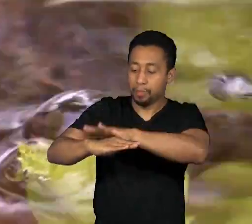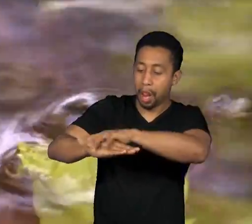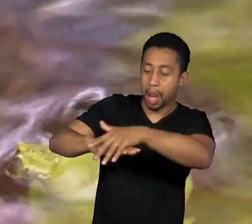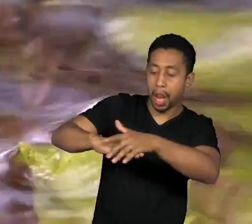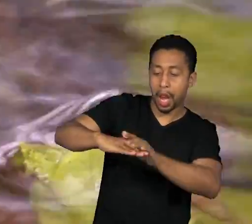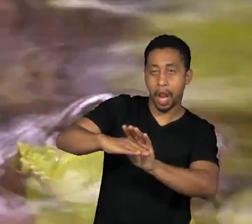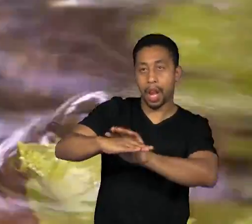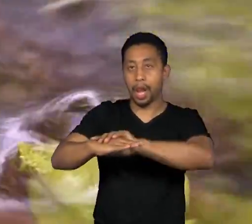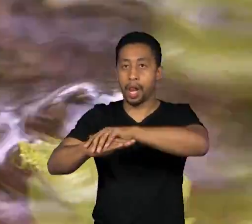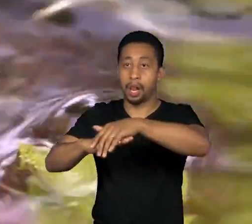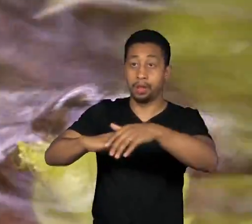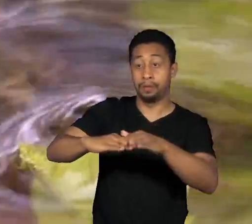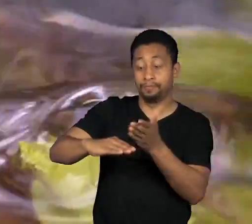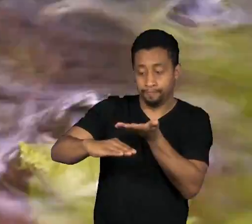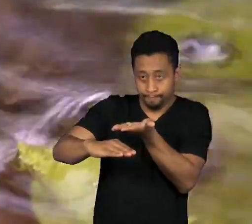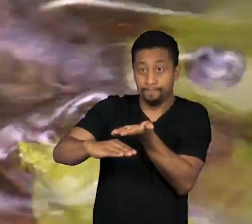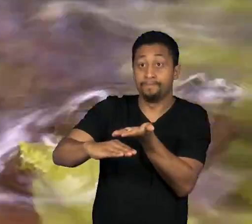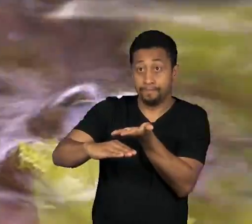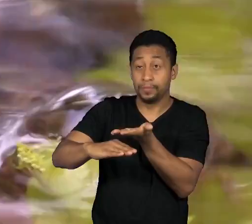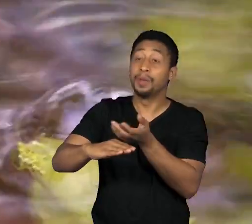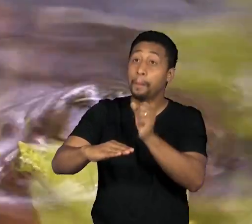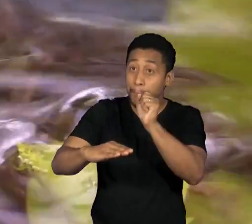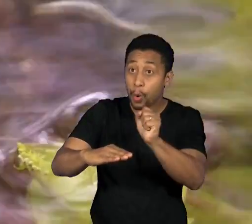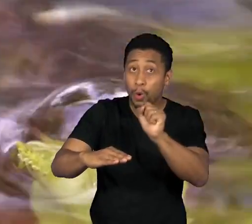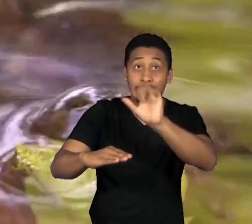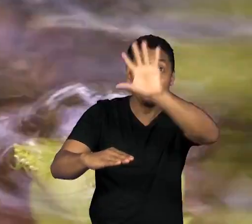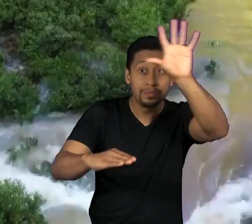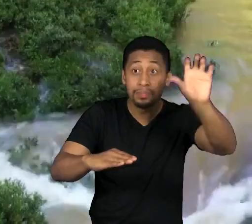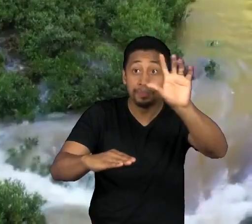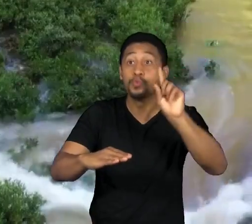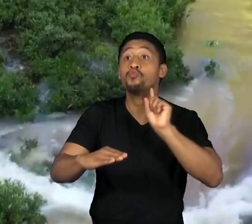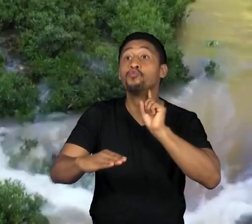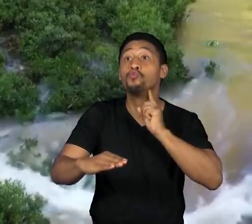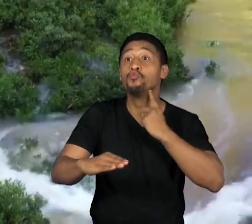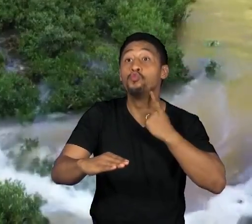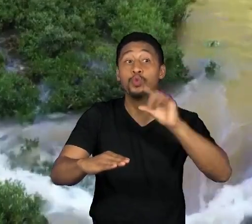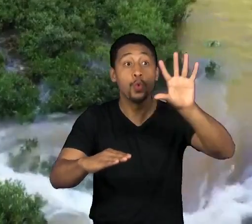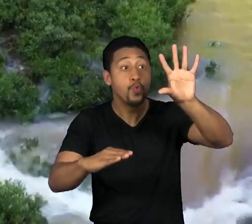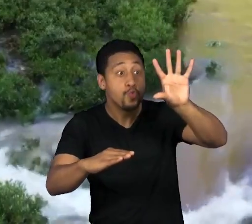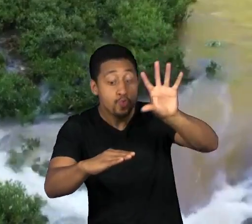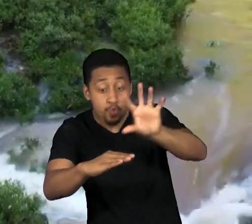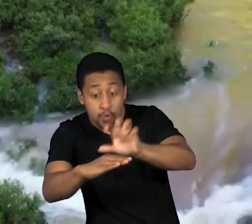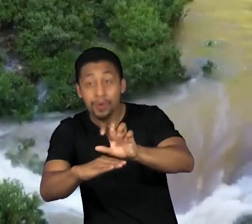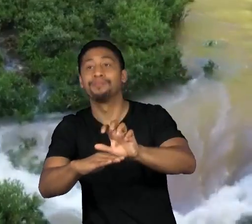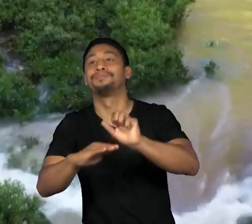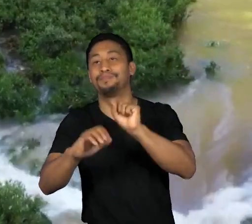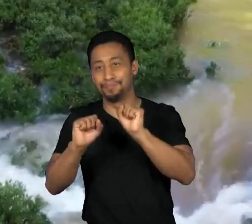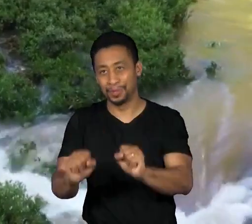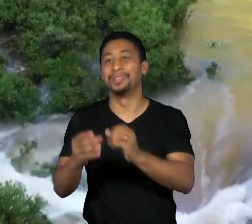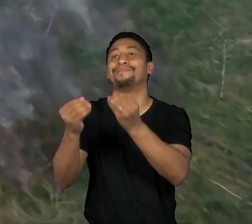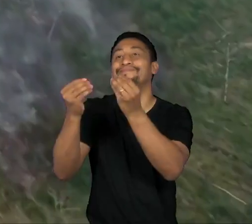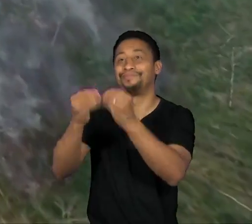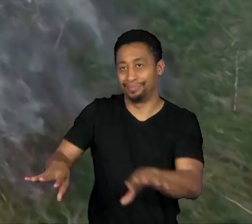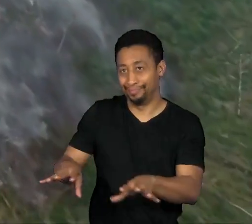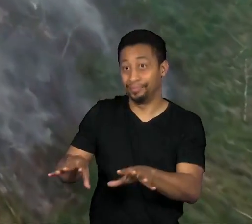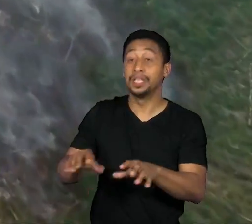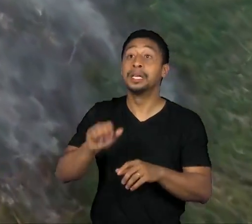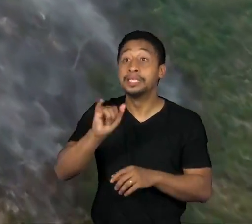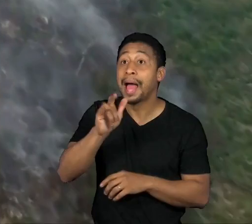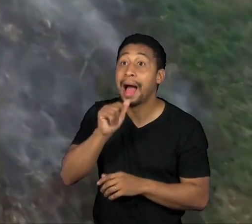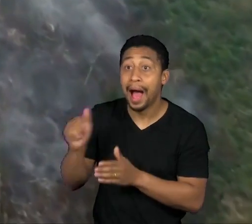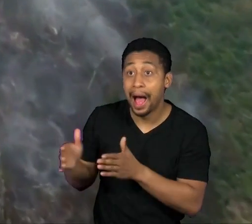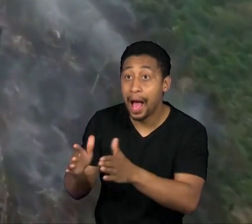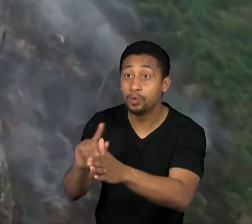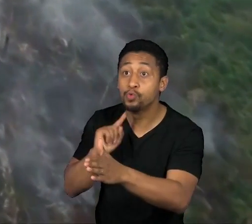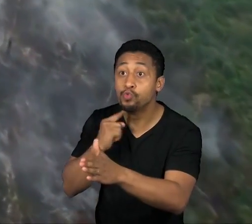permite, por exemplo, a entrada de poluentes muito fácil. Então, se você poluir a água, vai afetar aquela espécie. Se você destruir a mata,